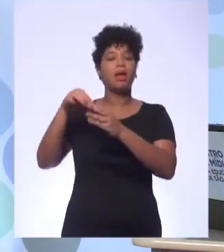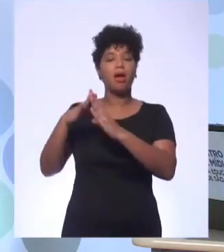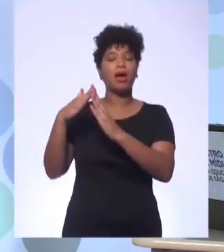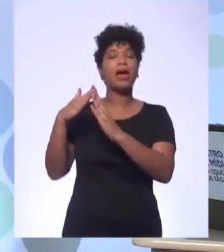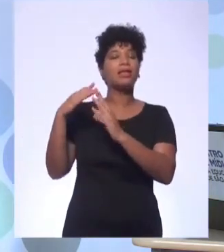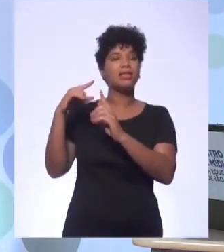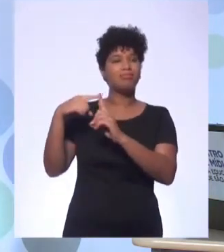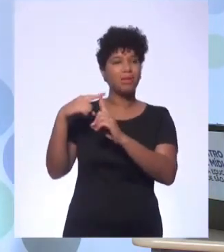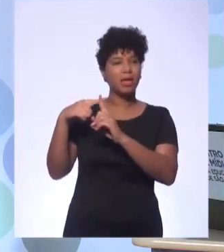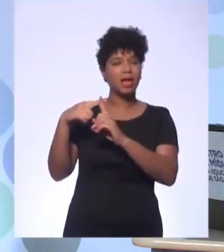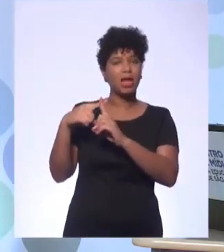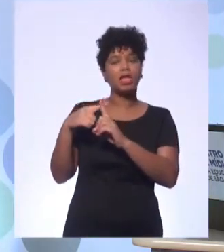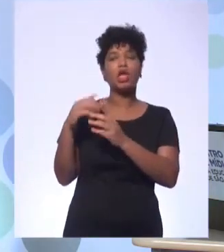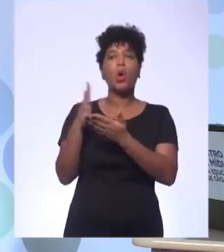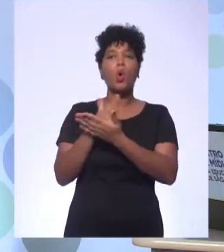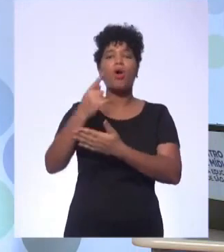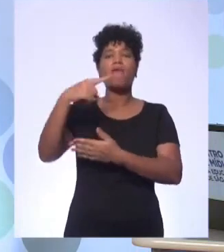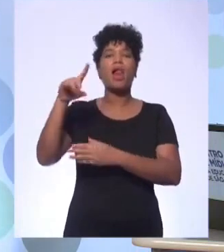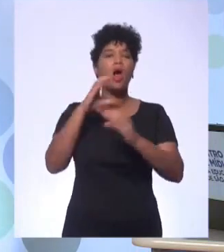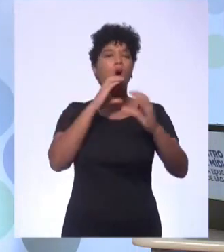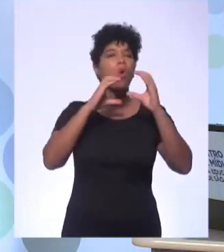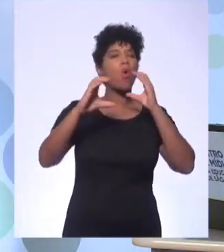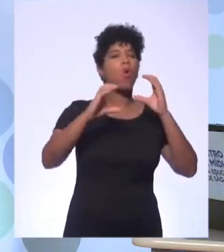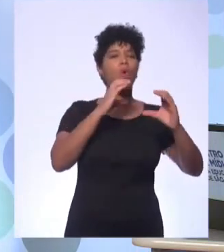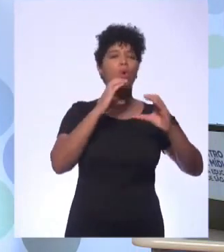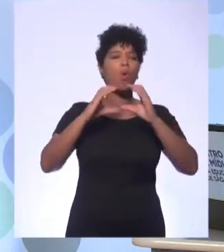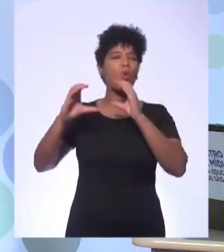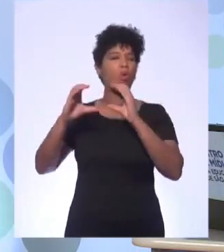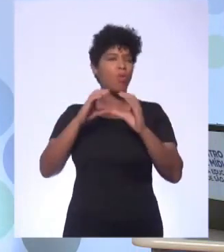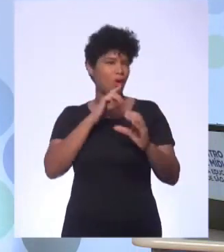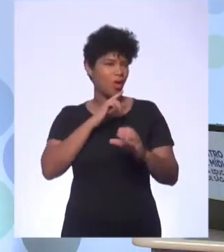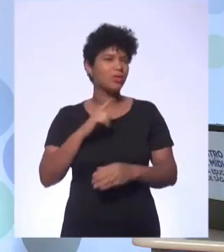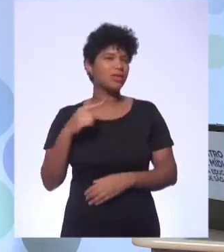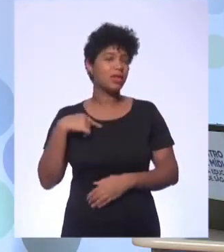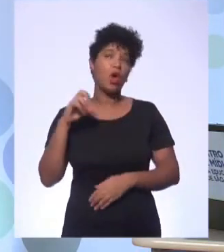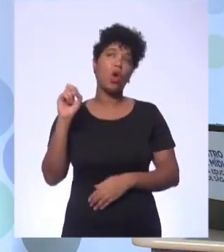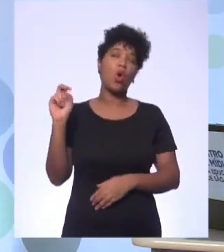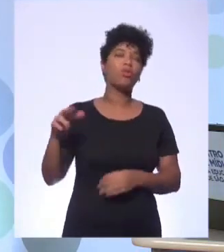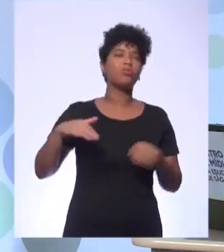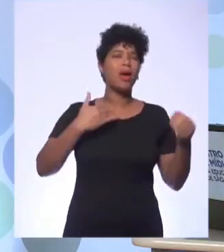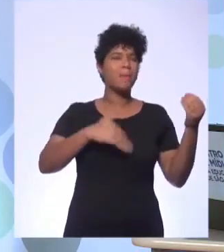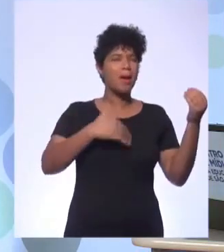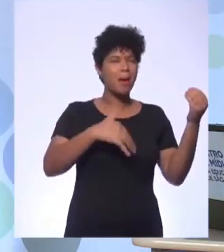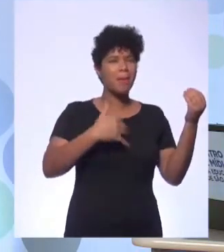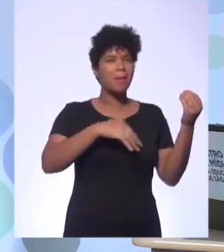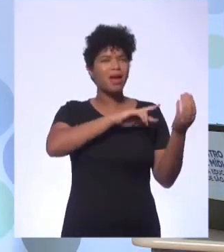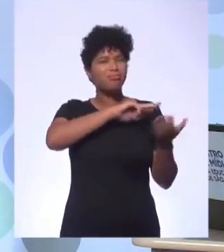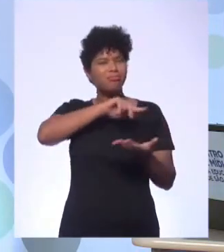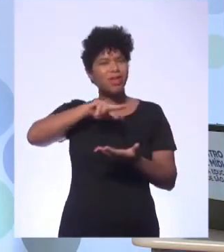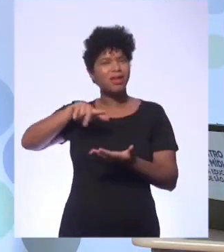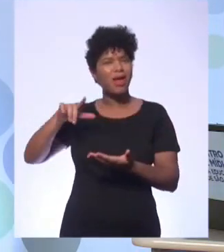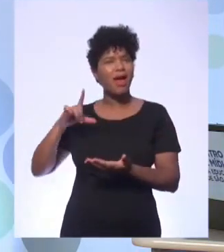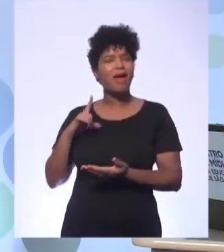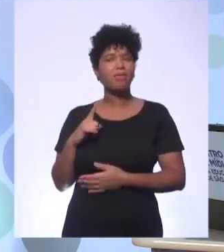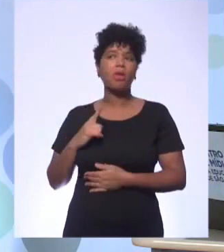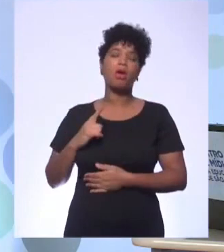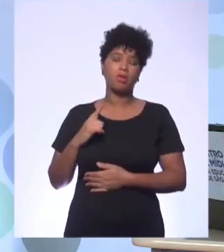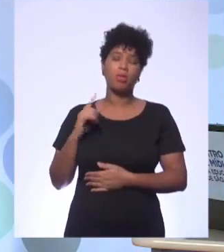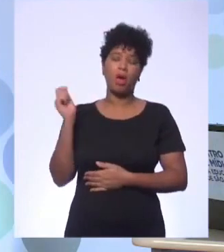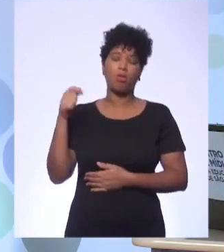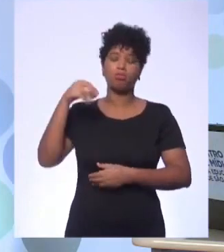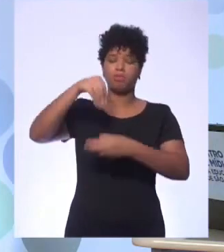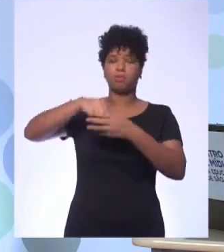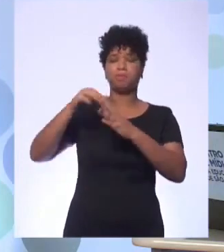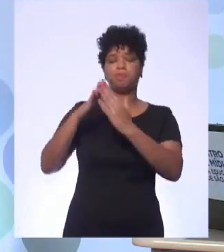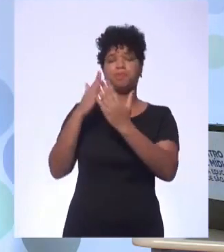muitos alunos cantam em corais de igreja, ou aprendem até a tocar instrumentos em igrejas, E também